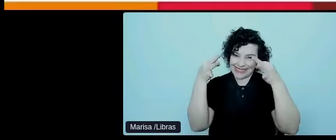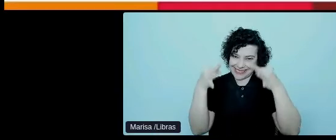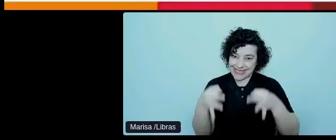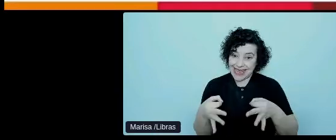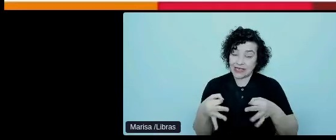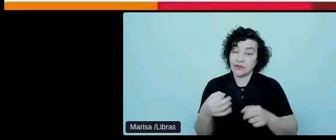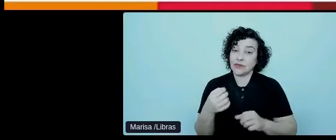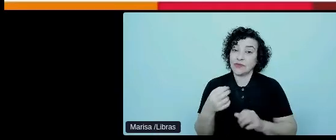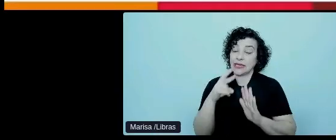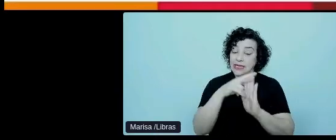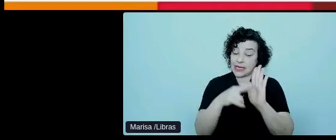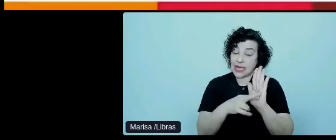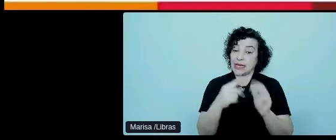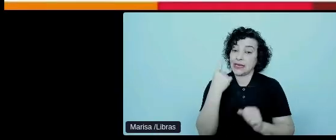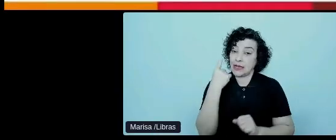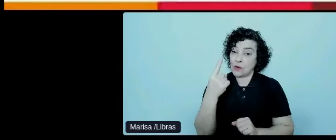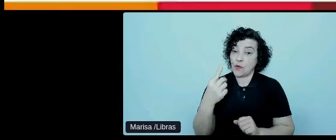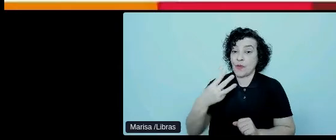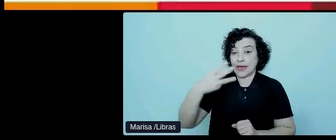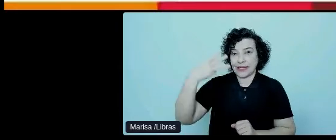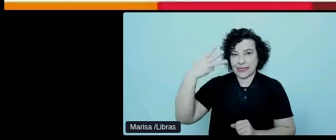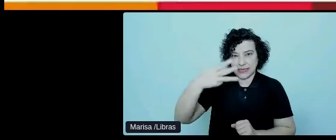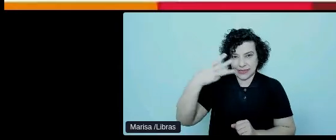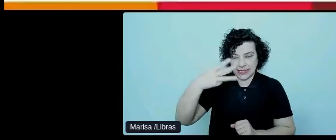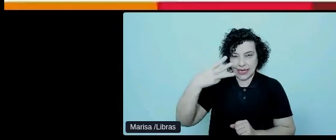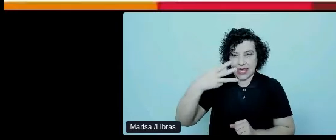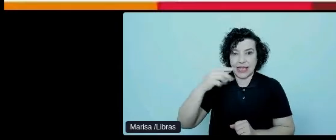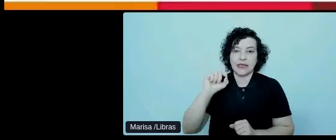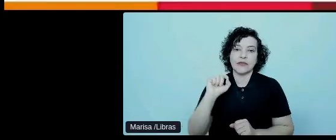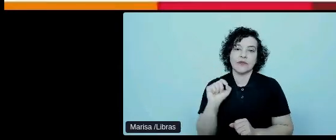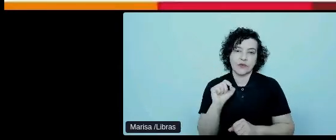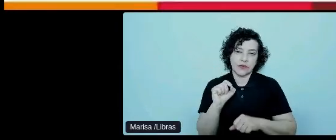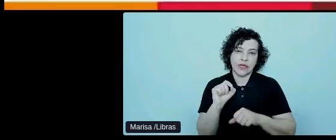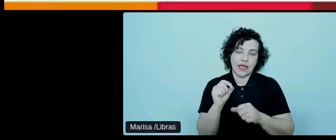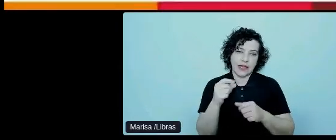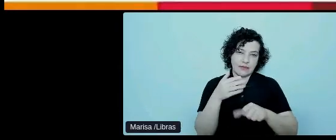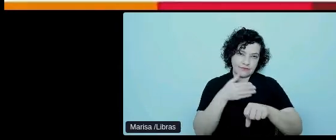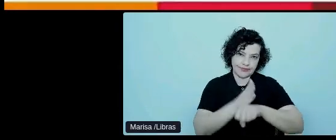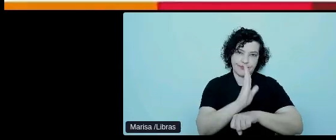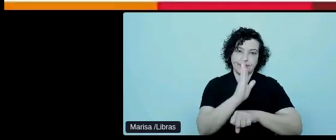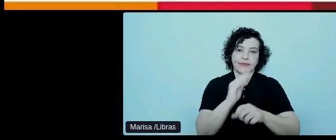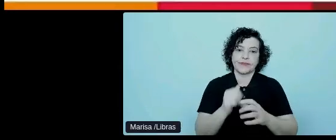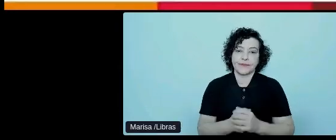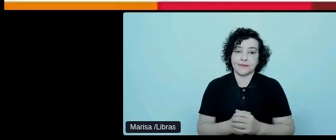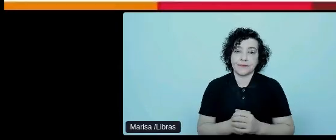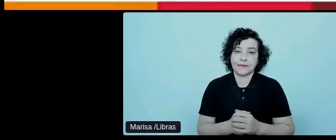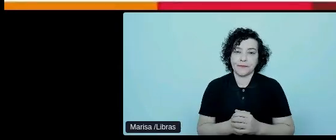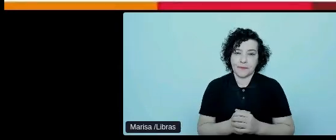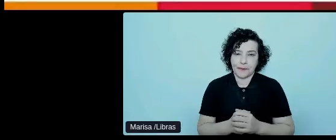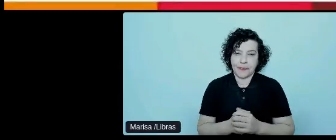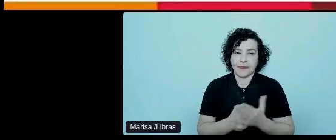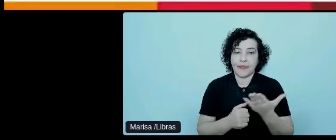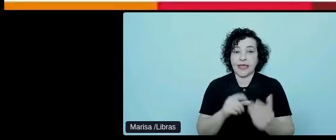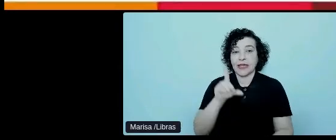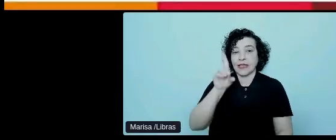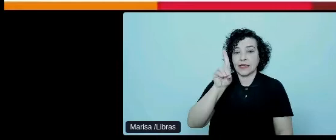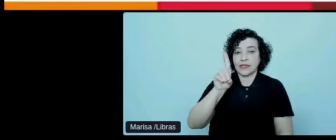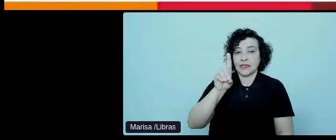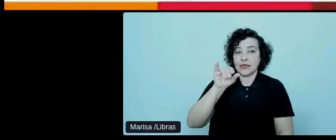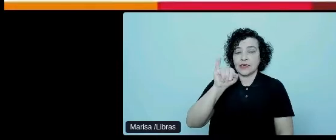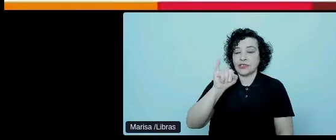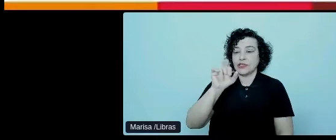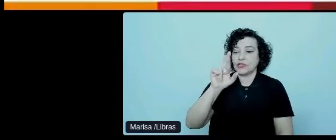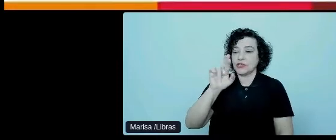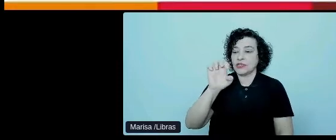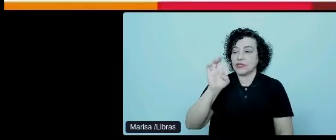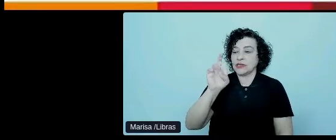uma diretriz e 3 critérios de sucesso. E aí, só para explicar, essas diretrizes, elas se abrem